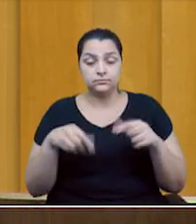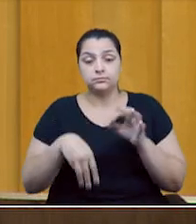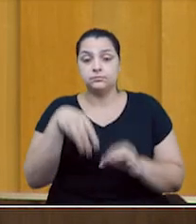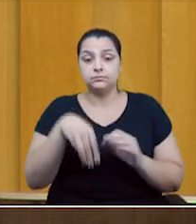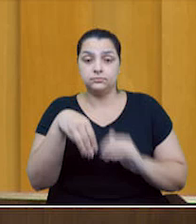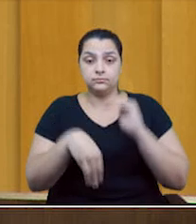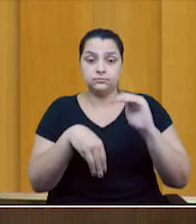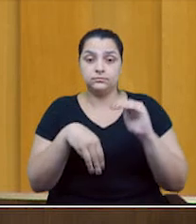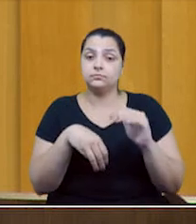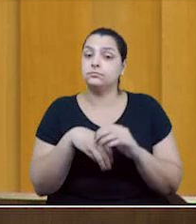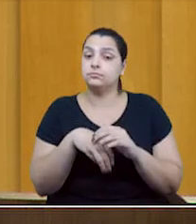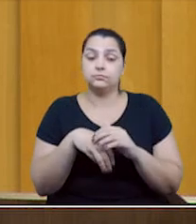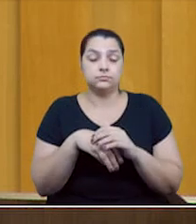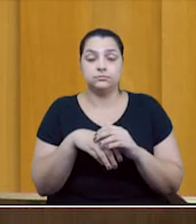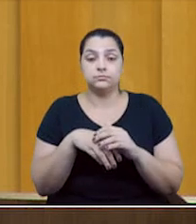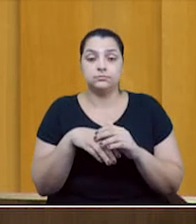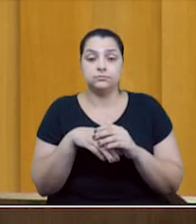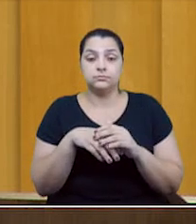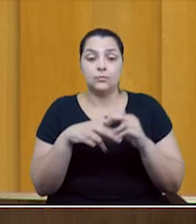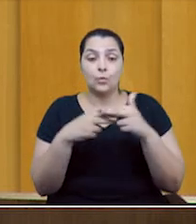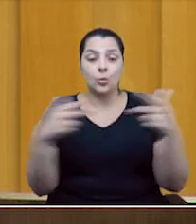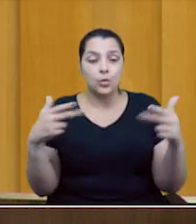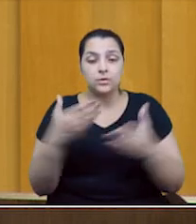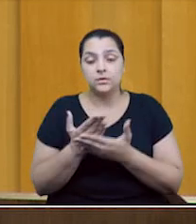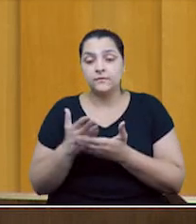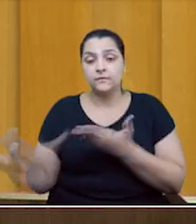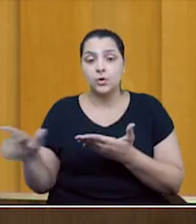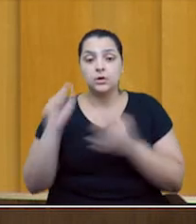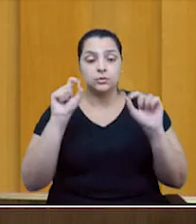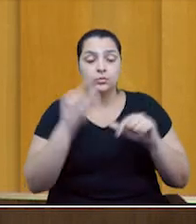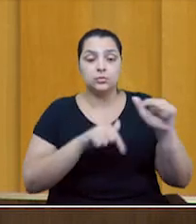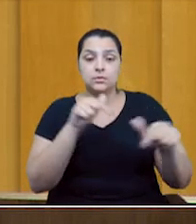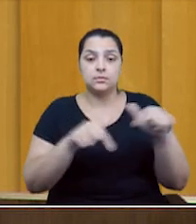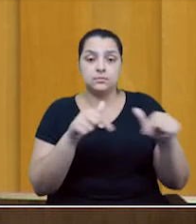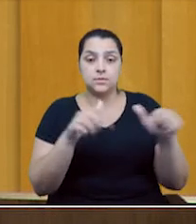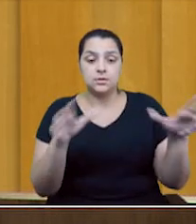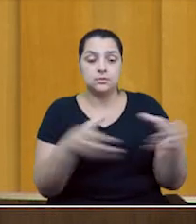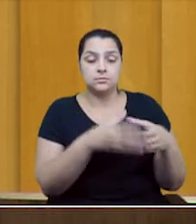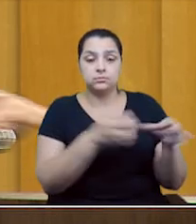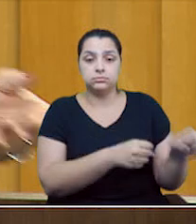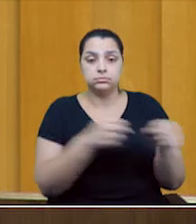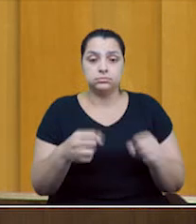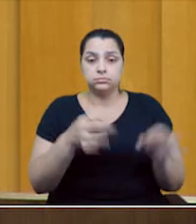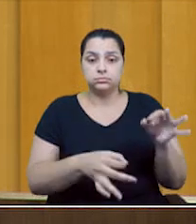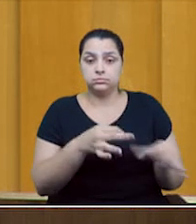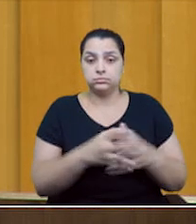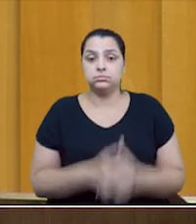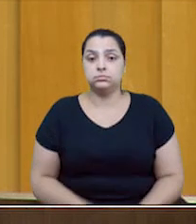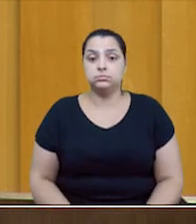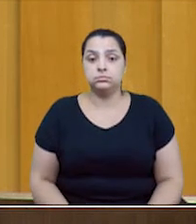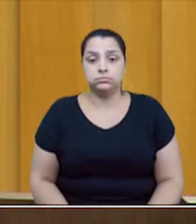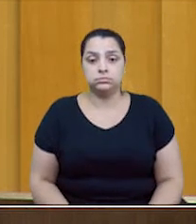ações desvinculadas das atividades inerentes ao exercício das funções do Poder Judiciário. Eu,